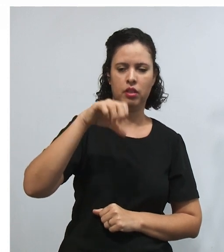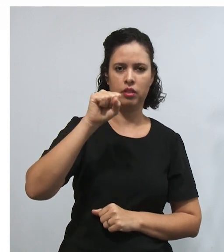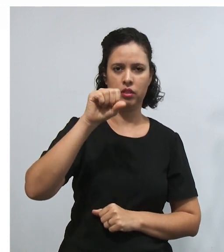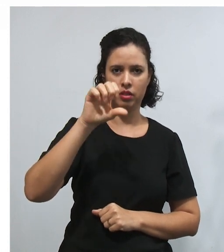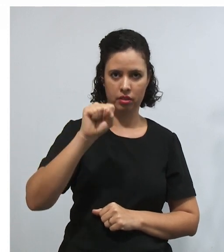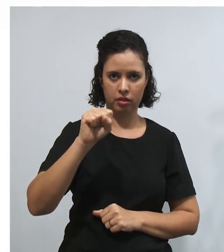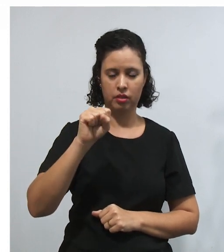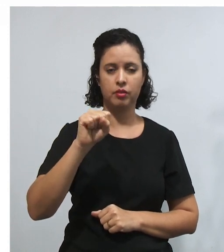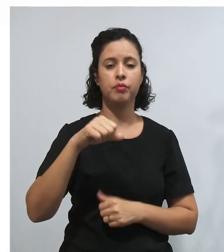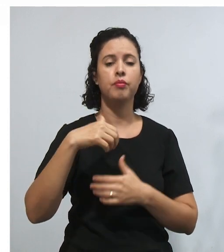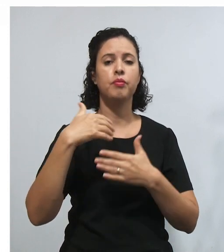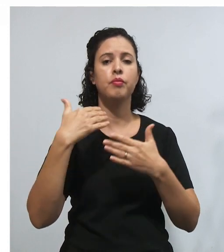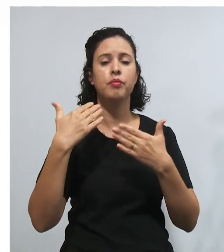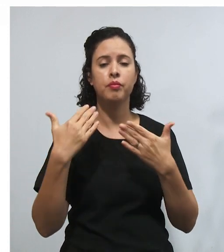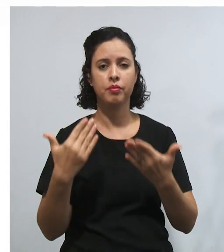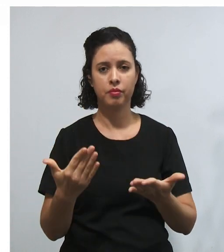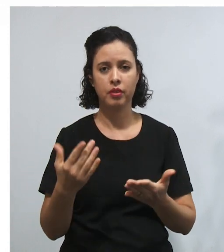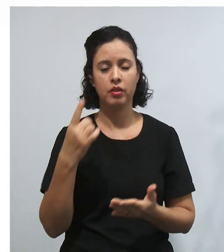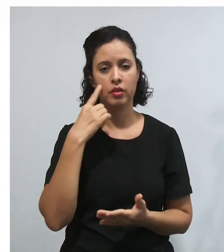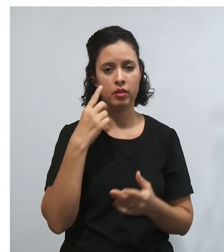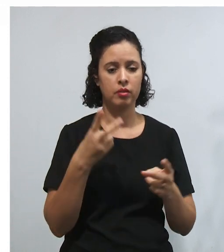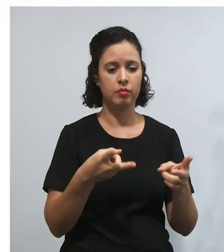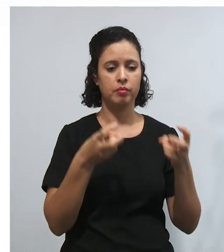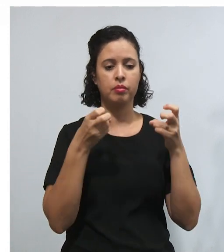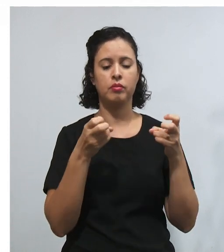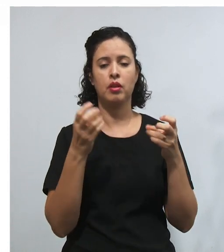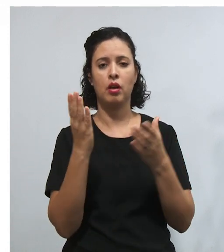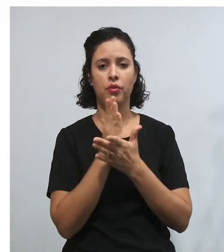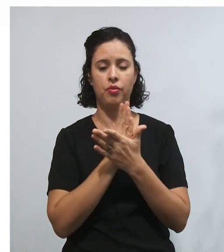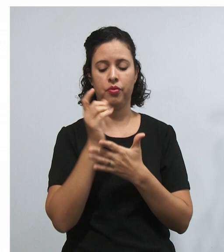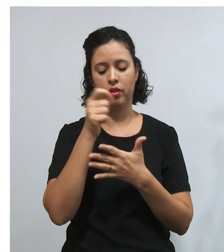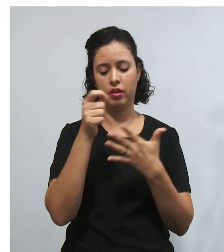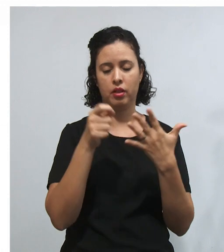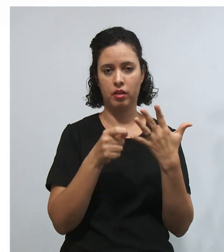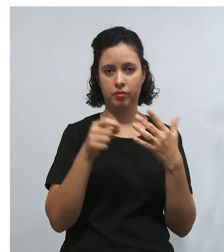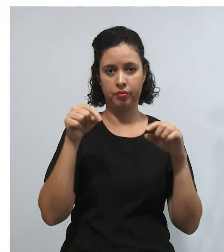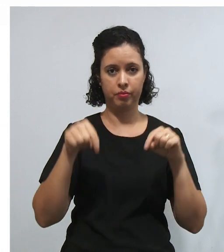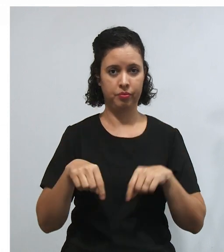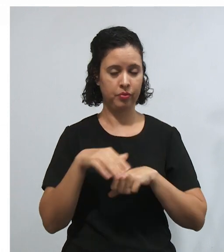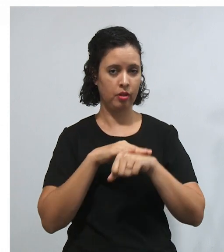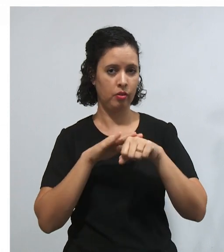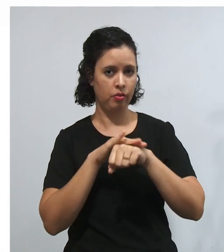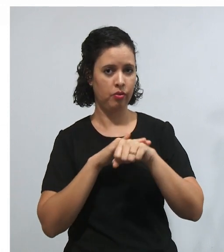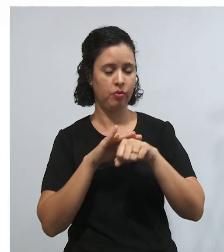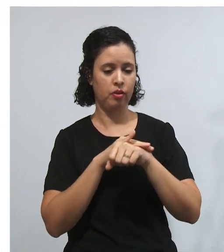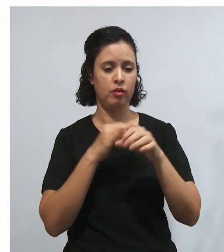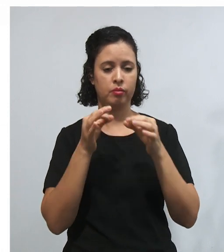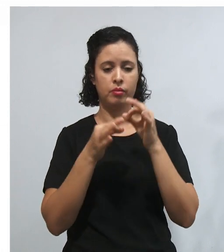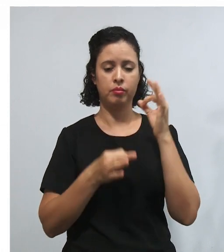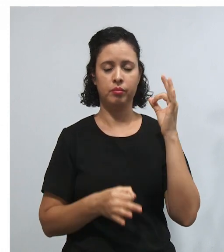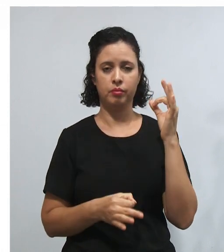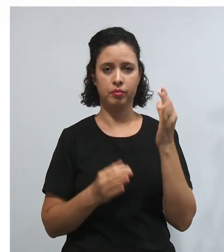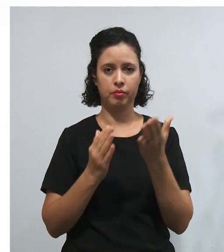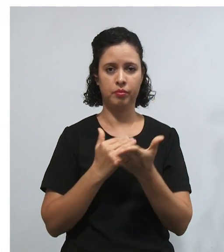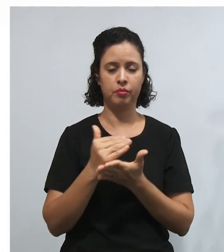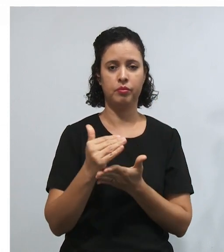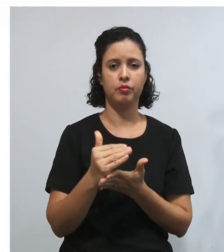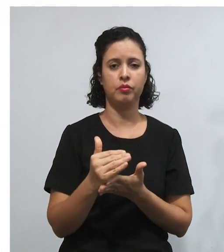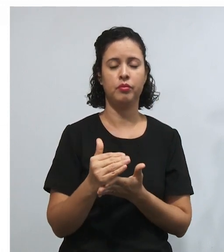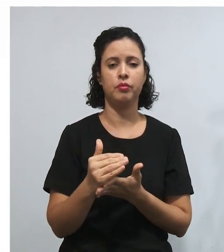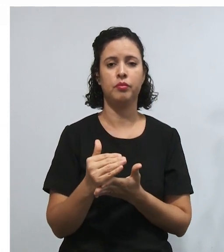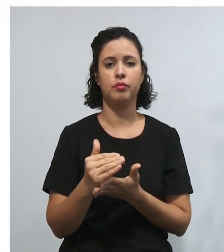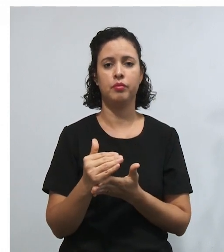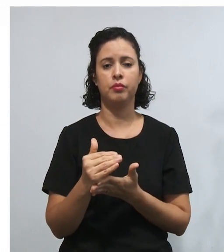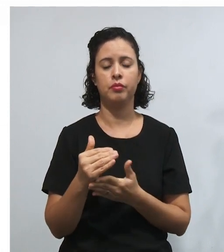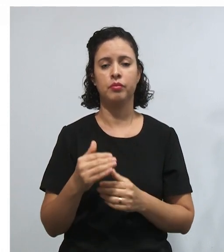aqui. Então, nós temos que observar alguns detalhes, tá? Essa nossa conversa aqui, eu estou partindo da premissa